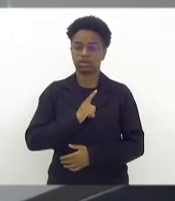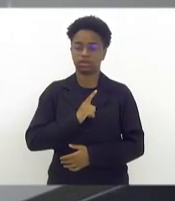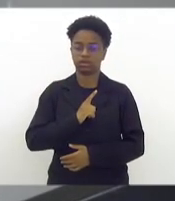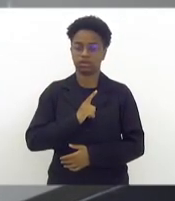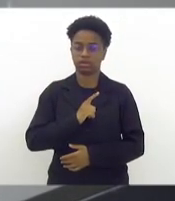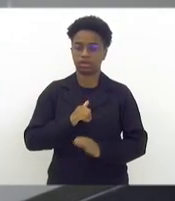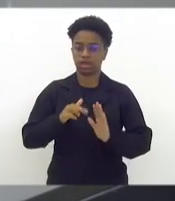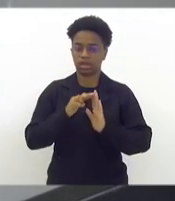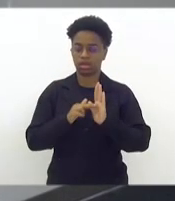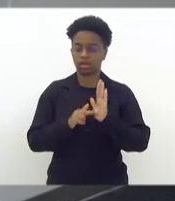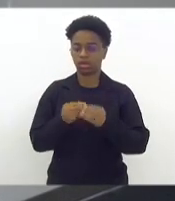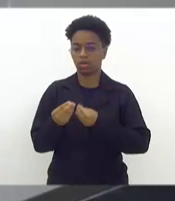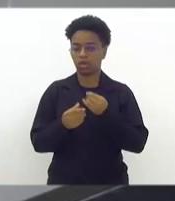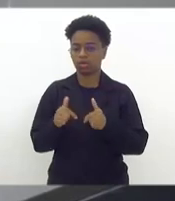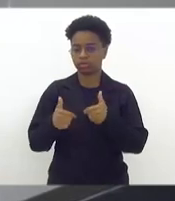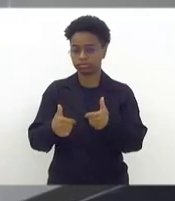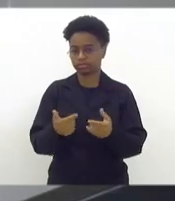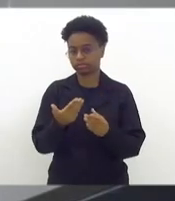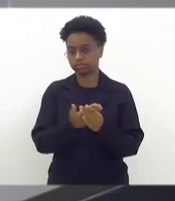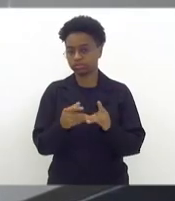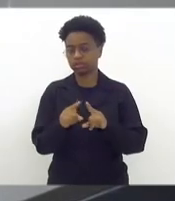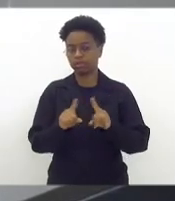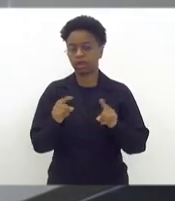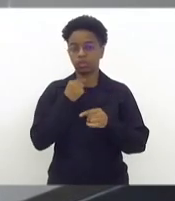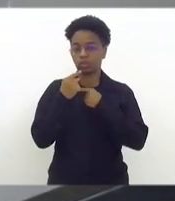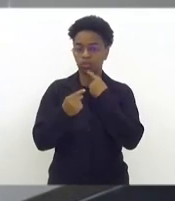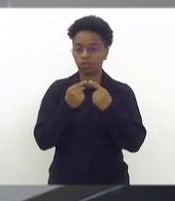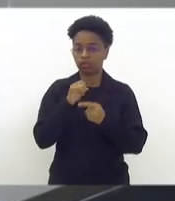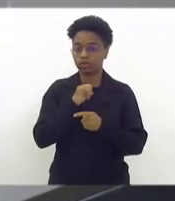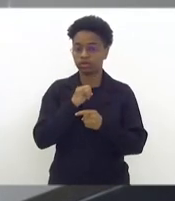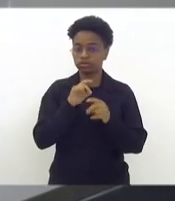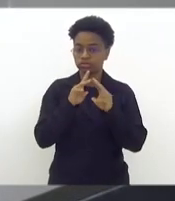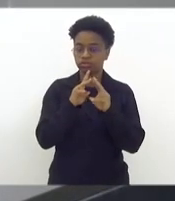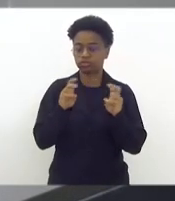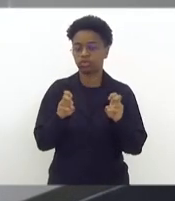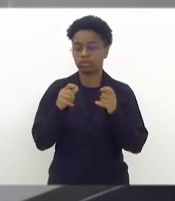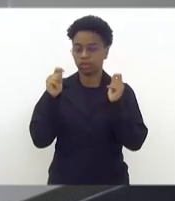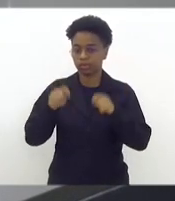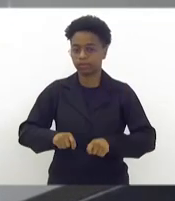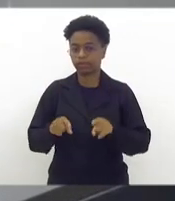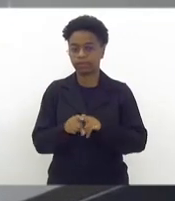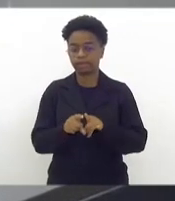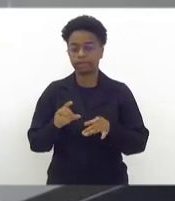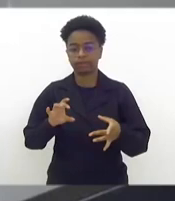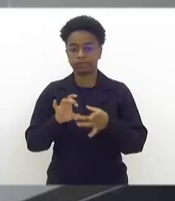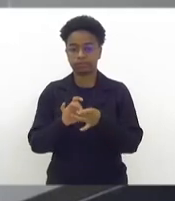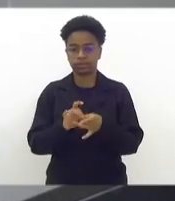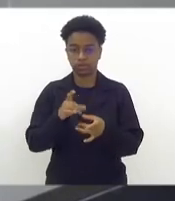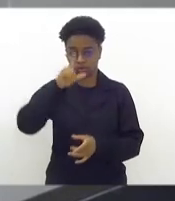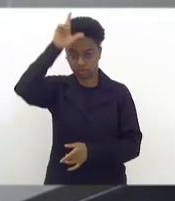de processual de contas, mas fica a dúvida sobre a competência. E me filio à tese do deputado Luiz Paulo, e se